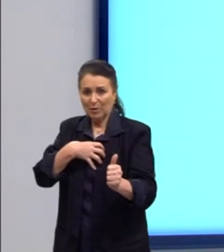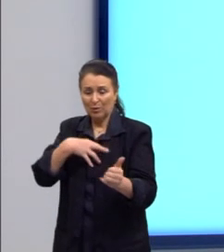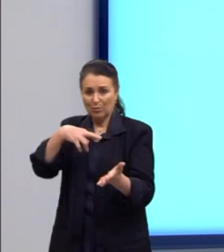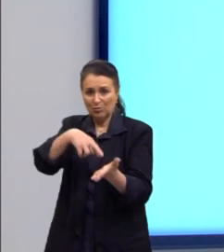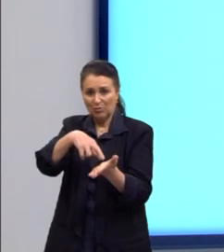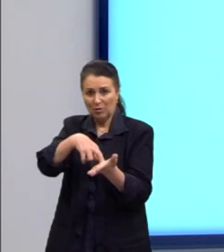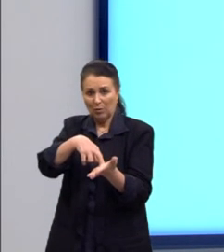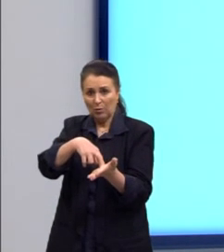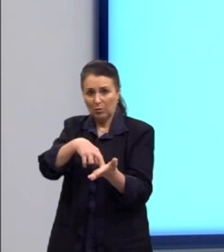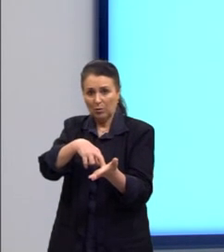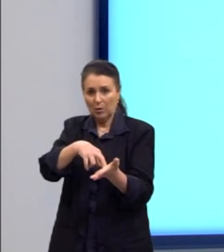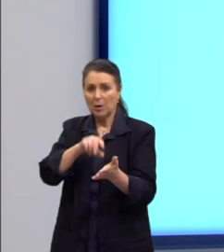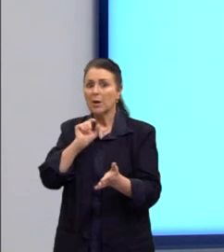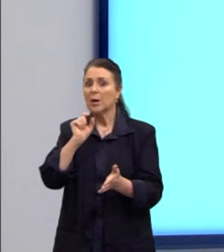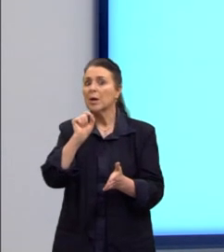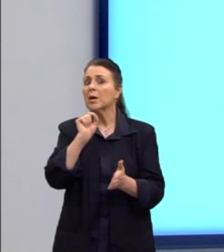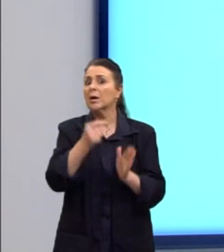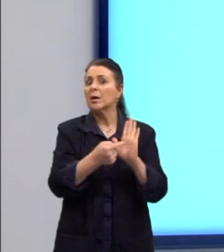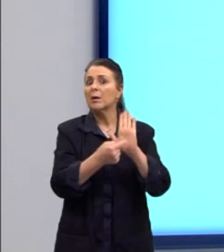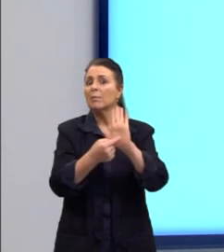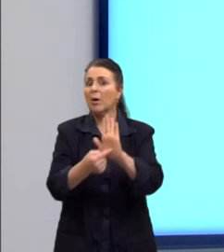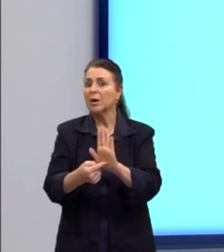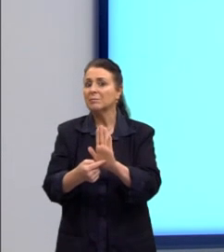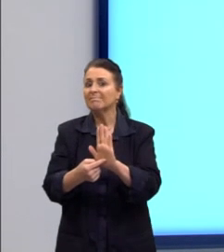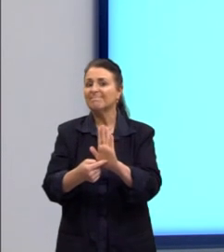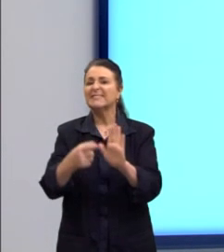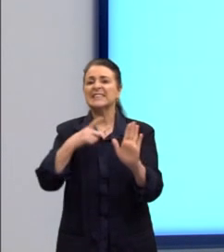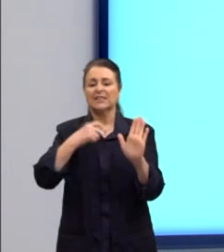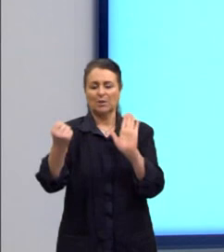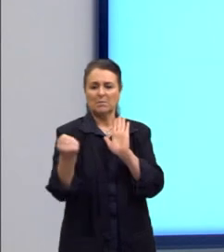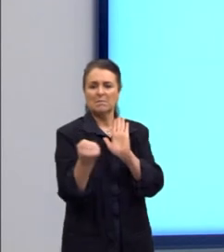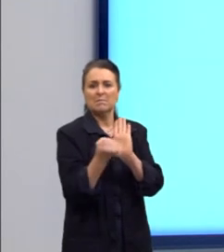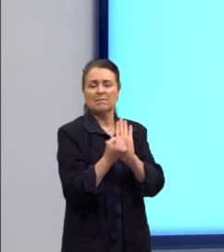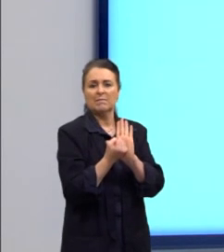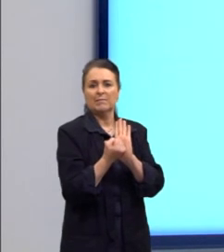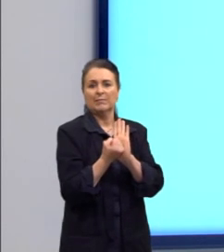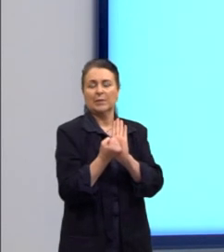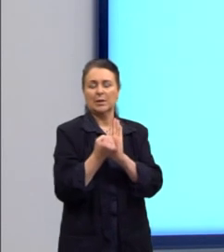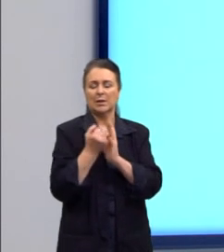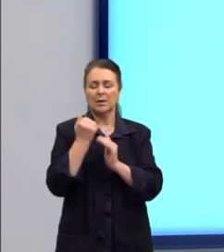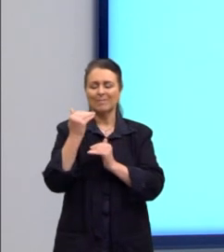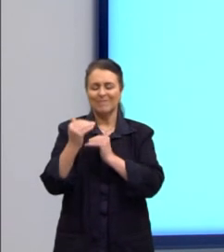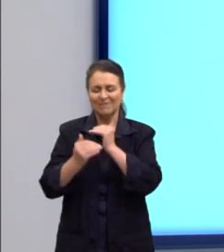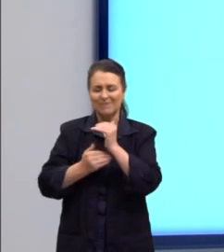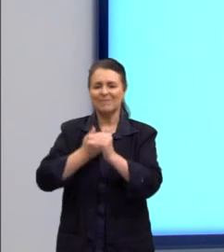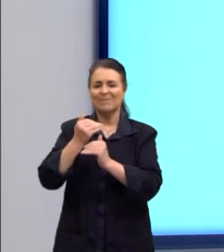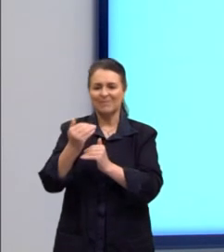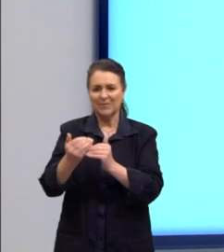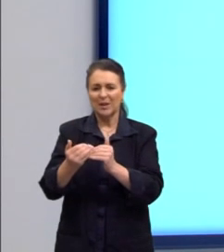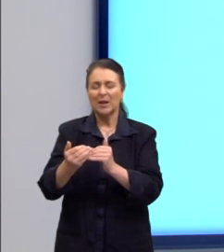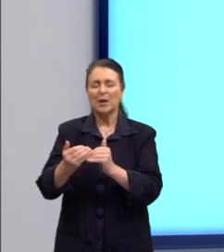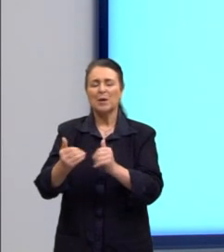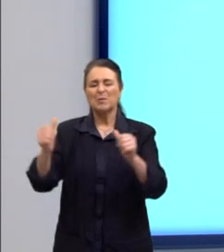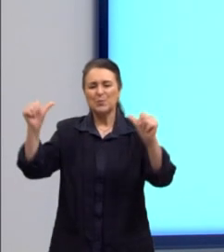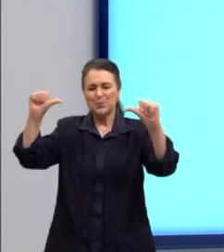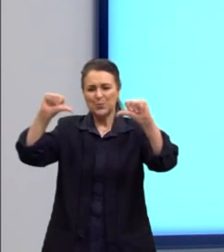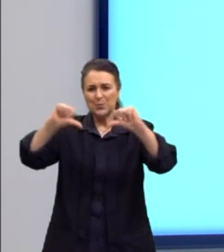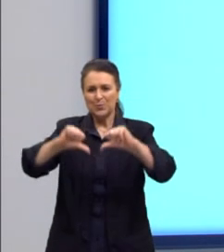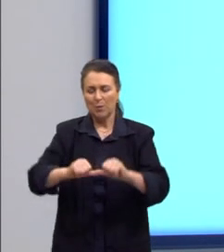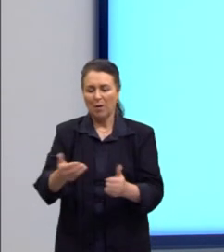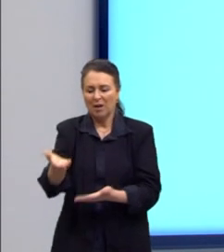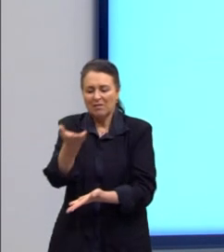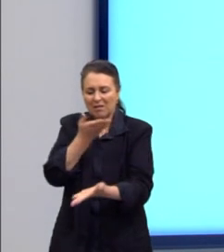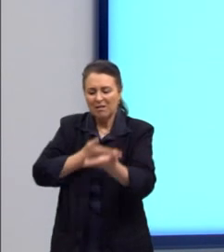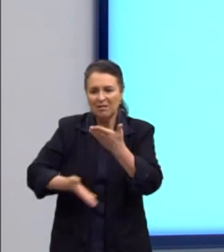quem os demonstra é rotulado o que progressivamente dificulta a interação social é aqui